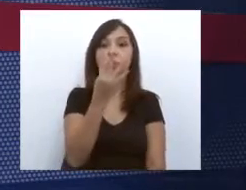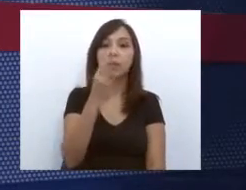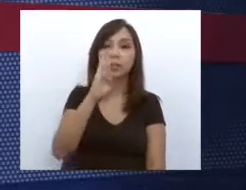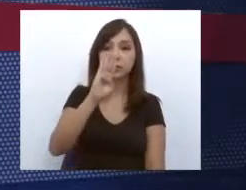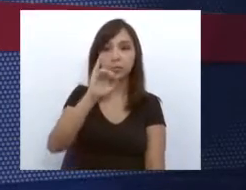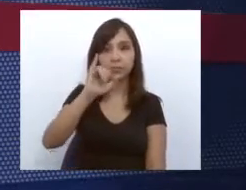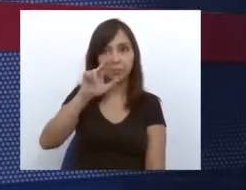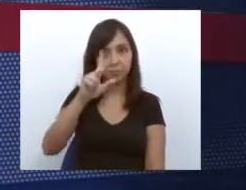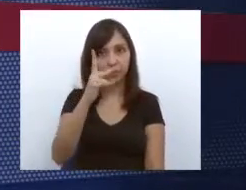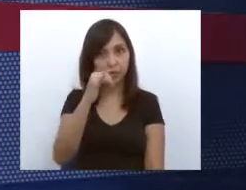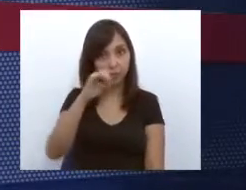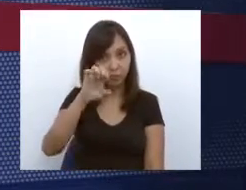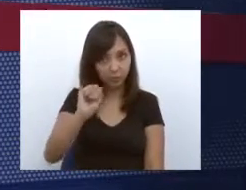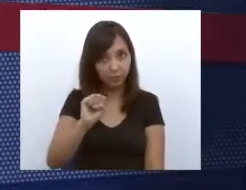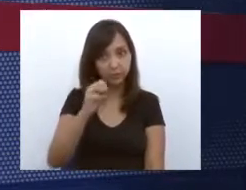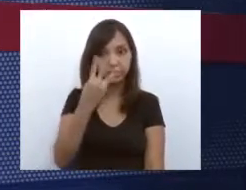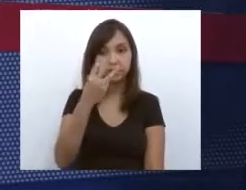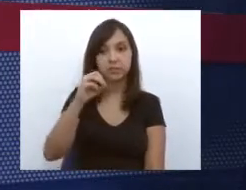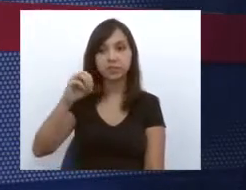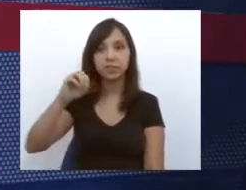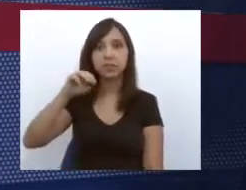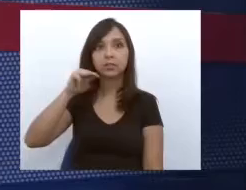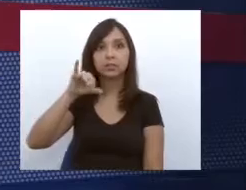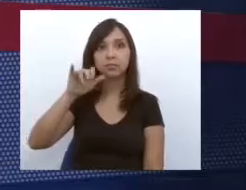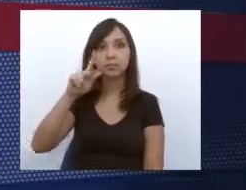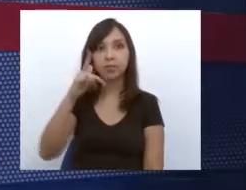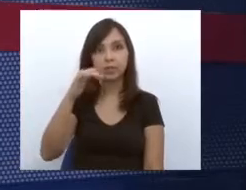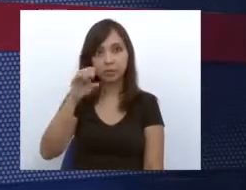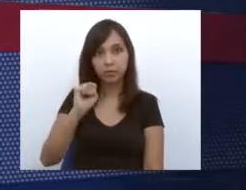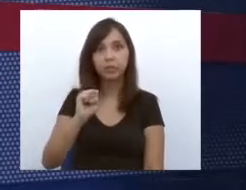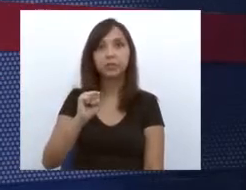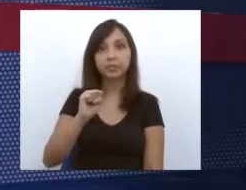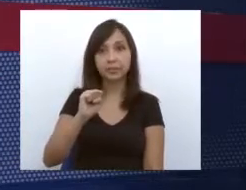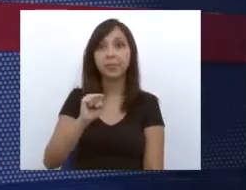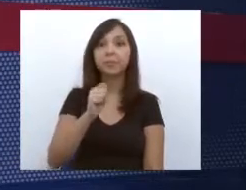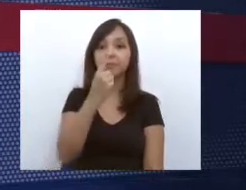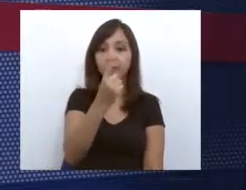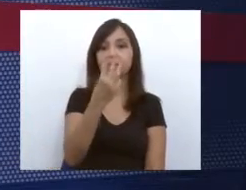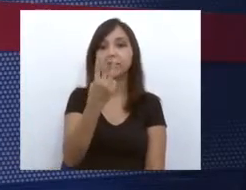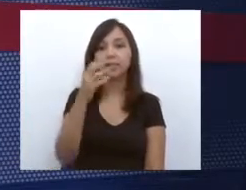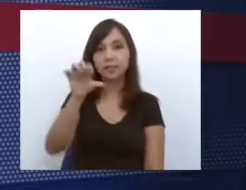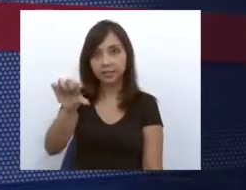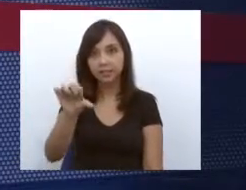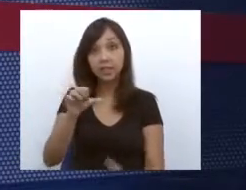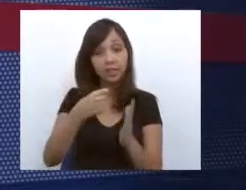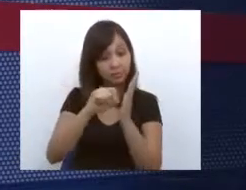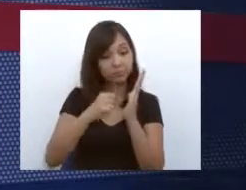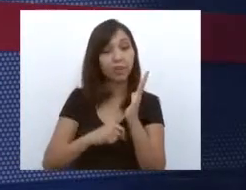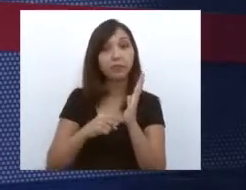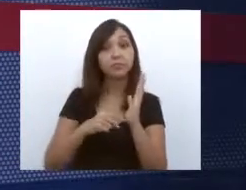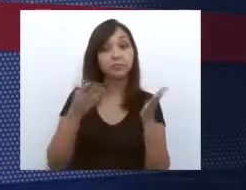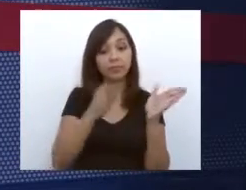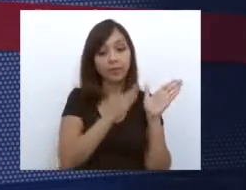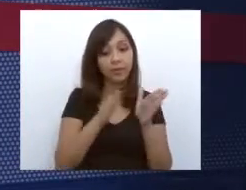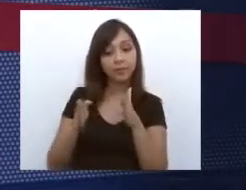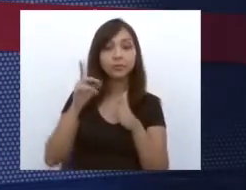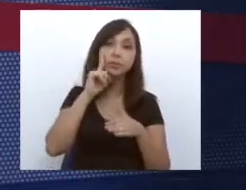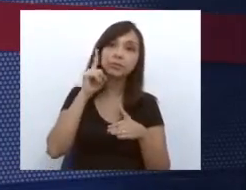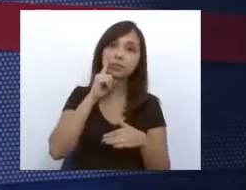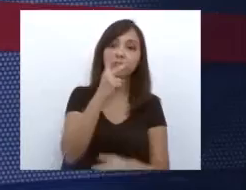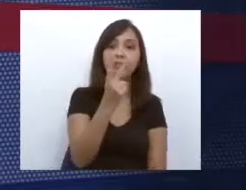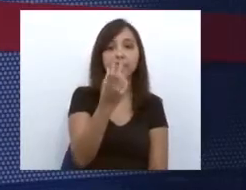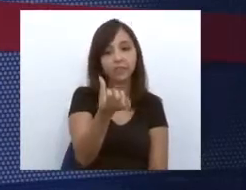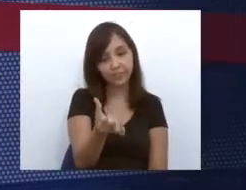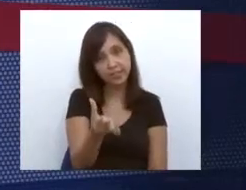bilhões e 300 milhões de reais. É o item número 139. Já na ordem do dia, há